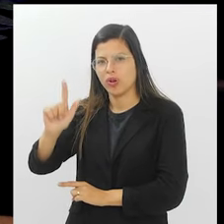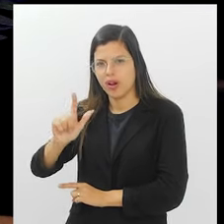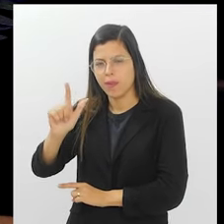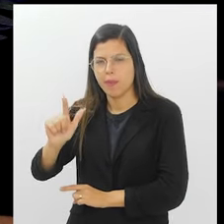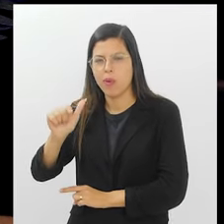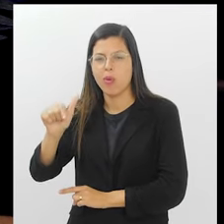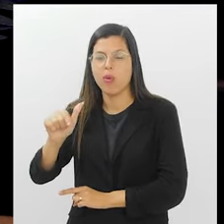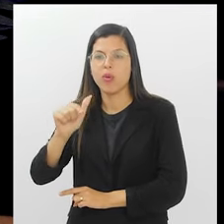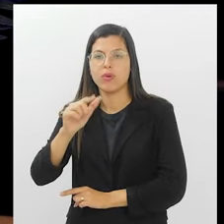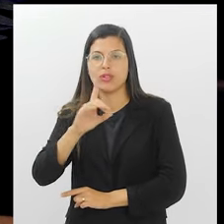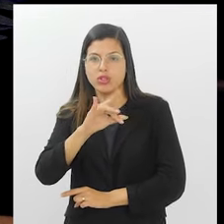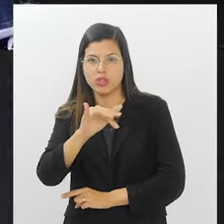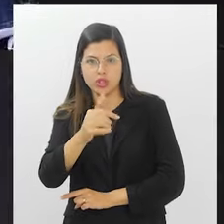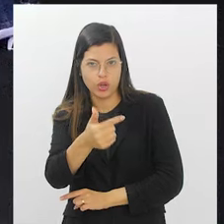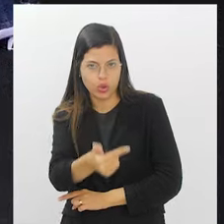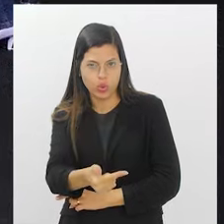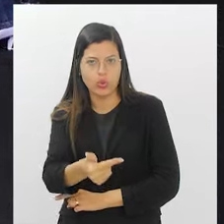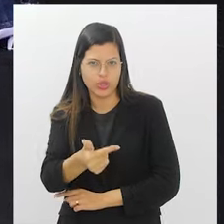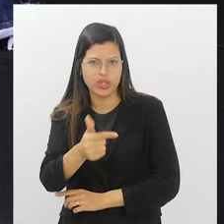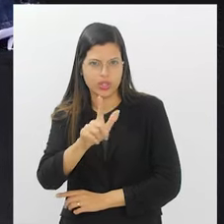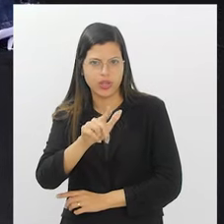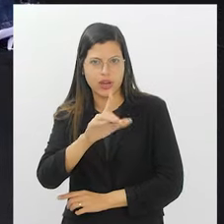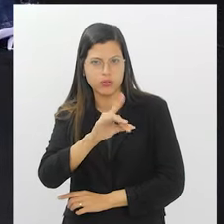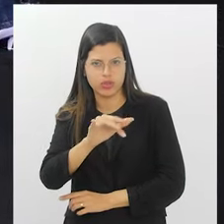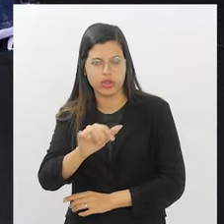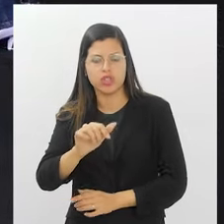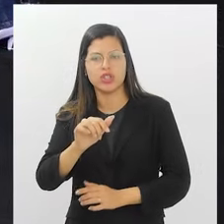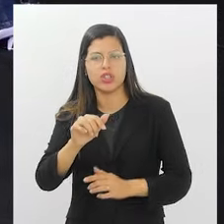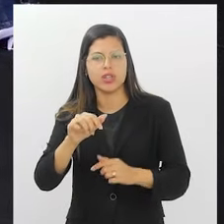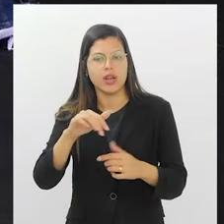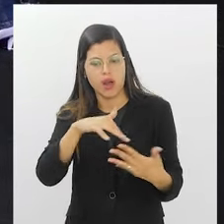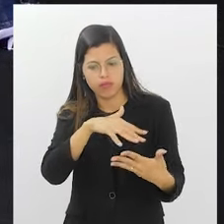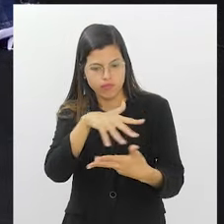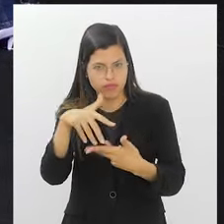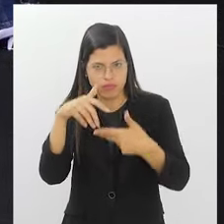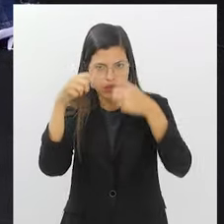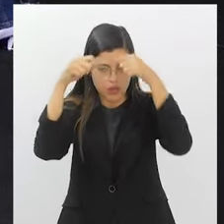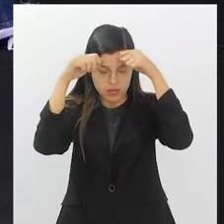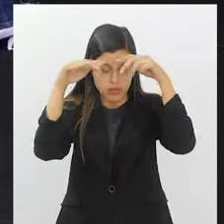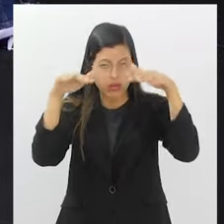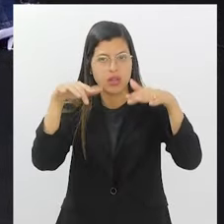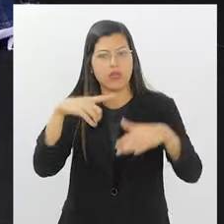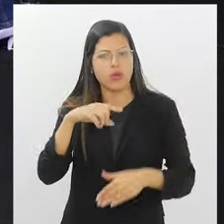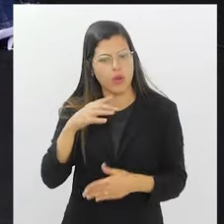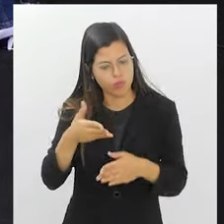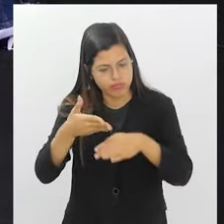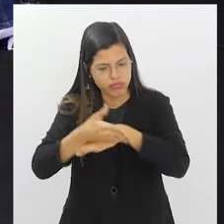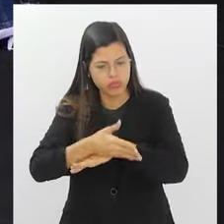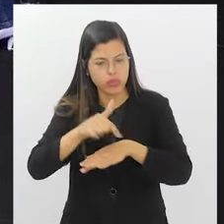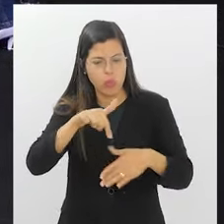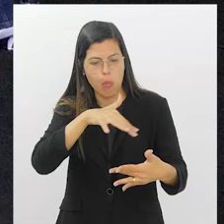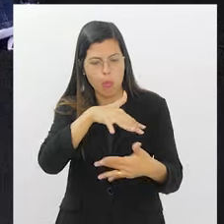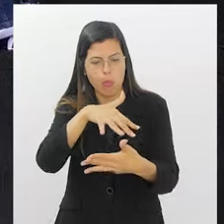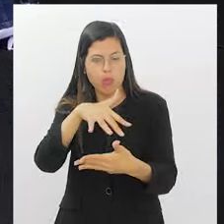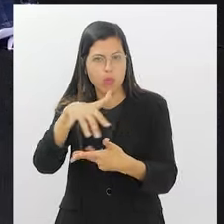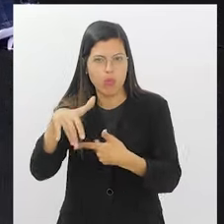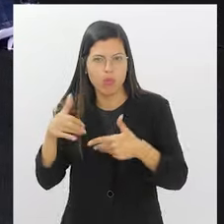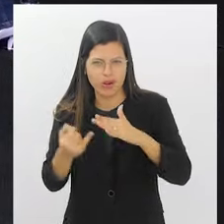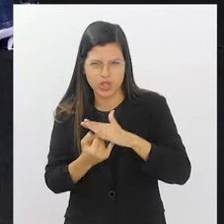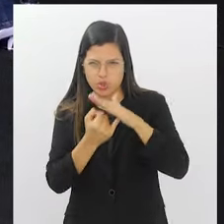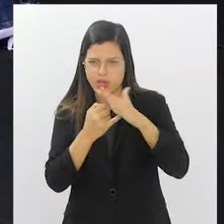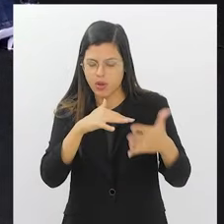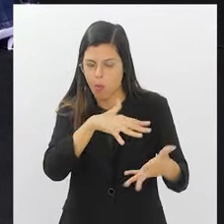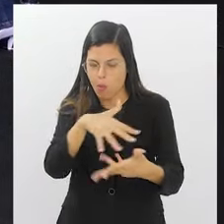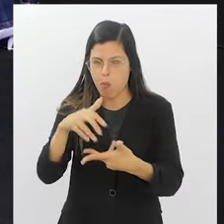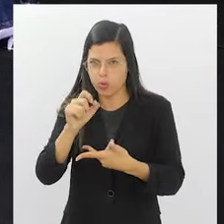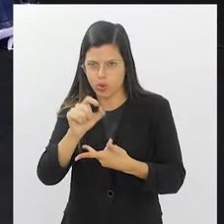Leblon, né, que é o dia 2, Dia Internacional dos Autistas, né? Eu tive lá através do Mundo Azul, né, que é uma